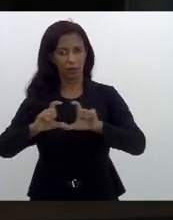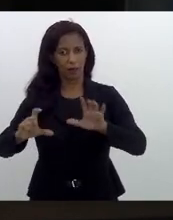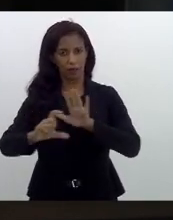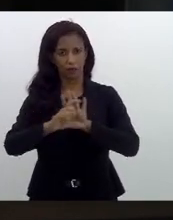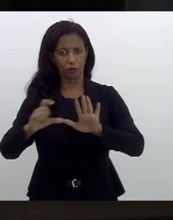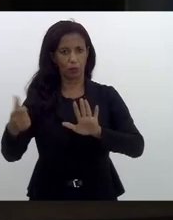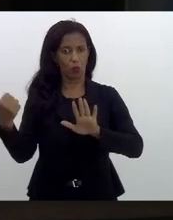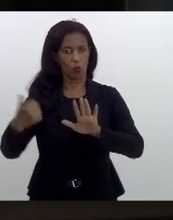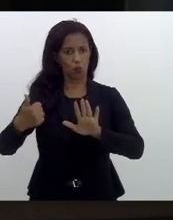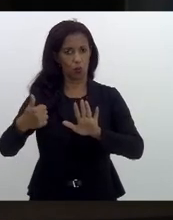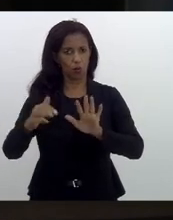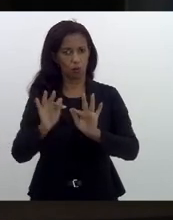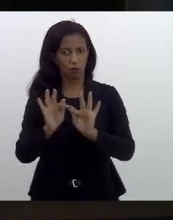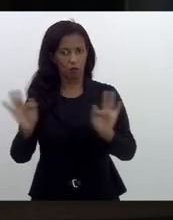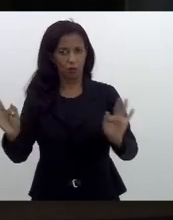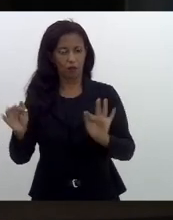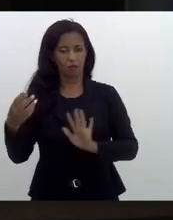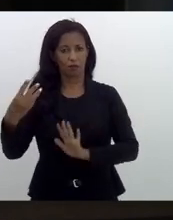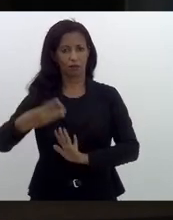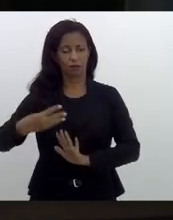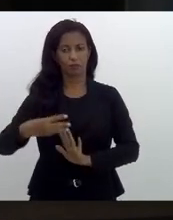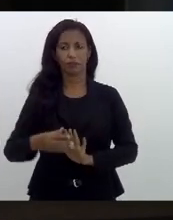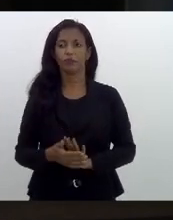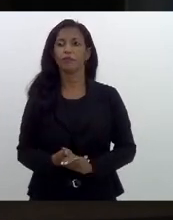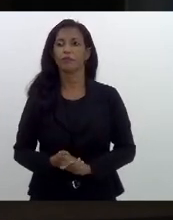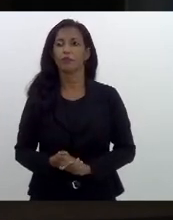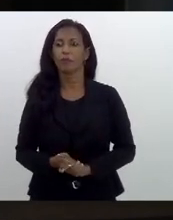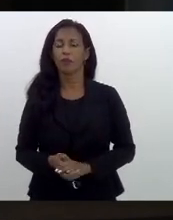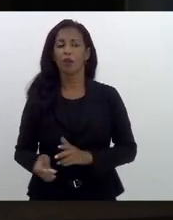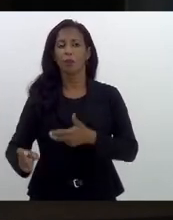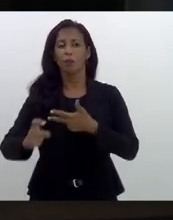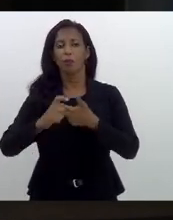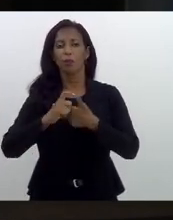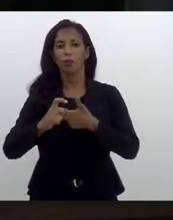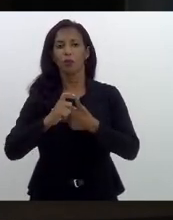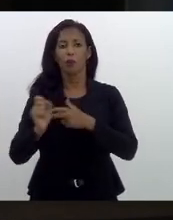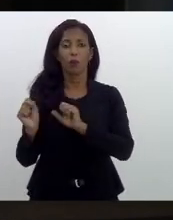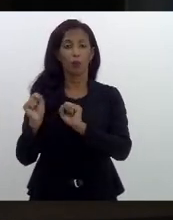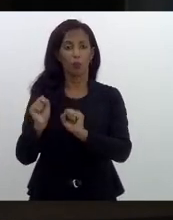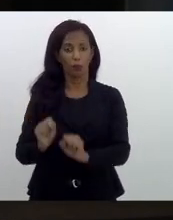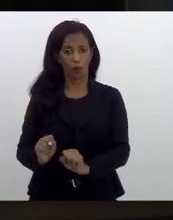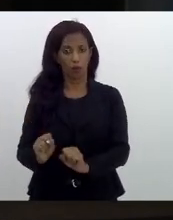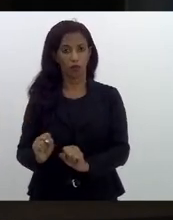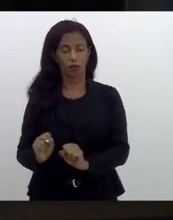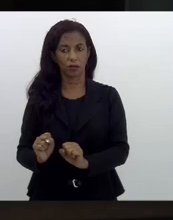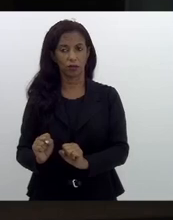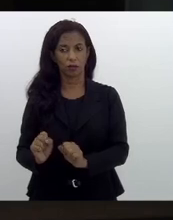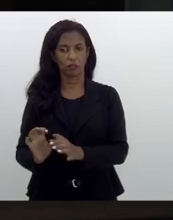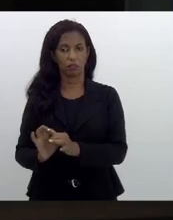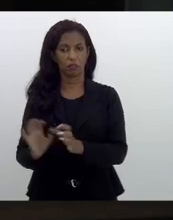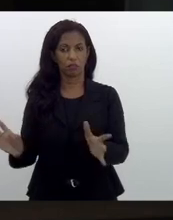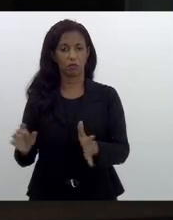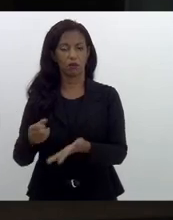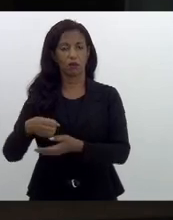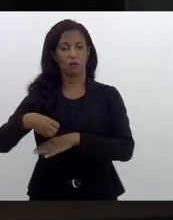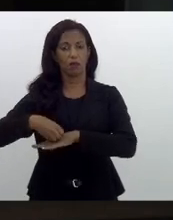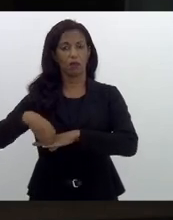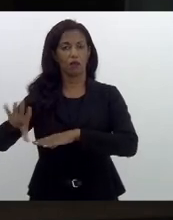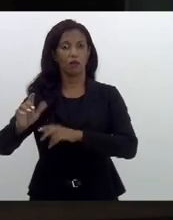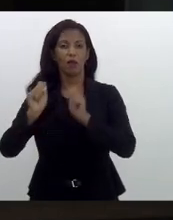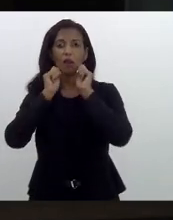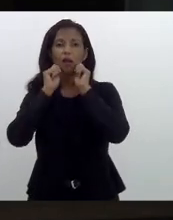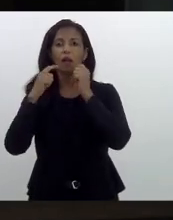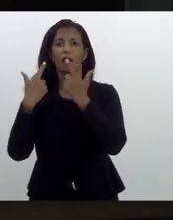na mesma linha do artigo terceiro parágrafo único poder executivo poderá o poder executivo fica autorizado a enviar a alerje